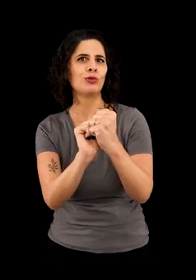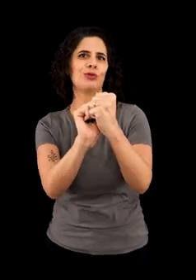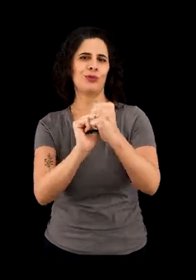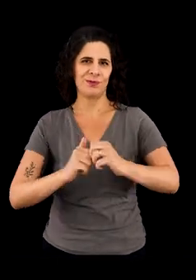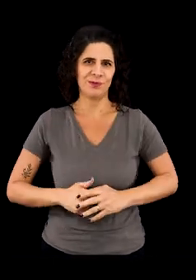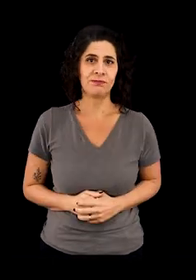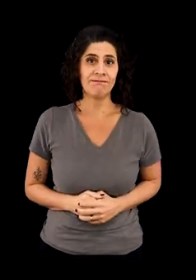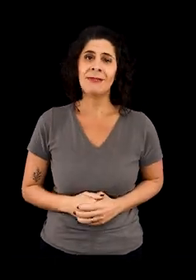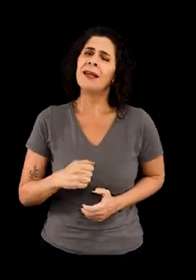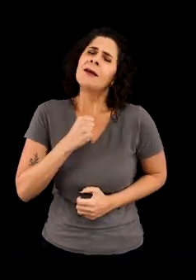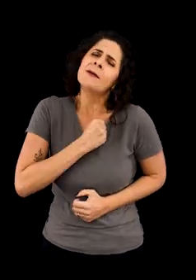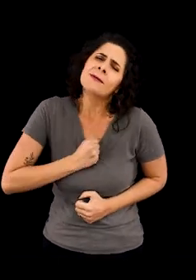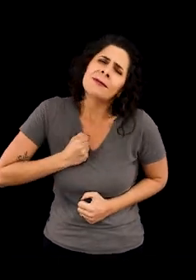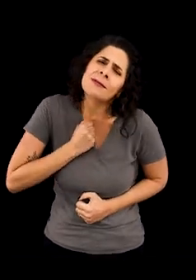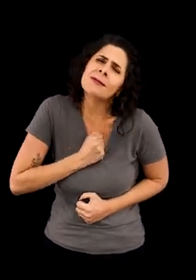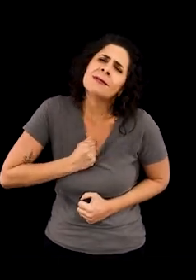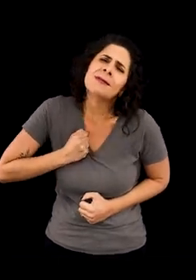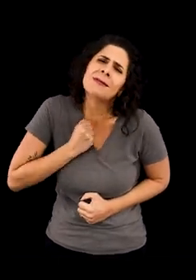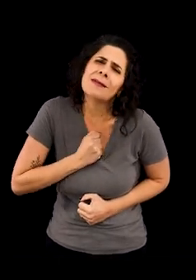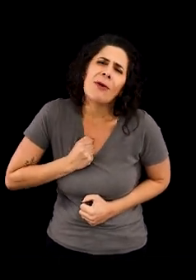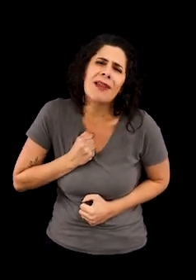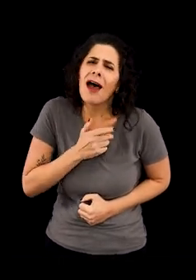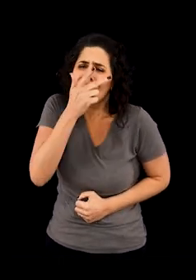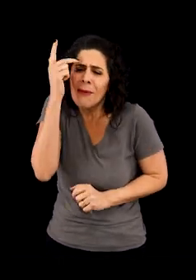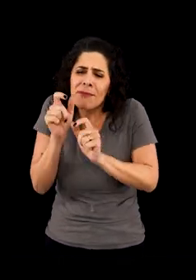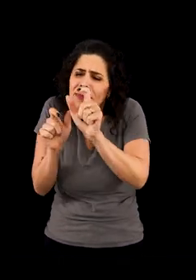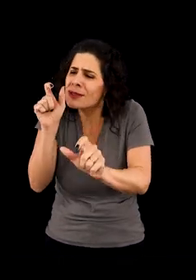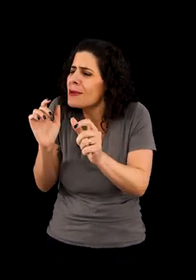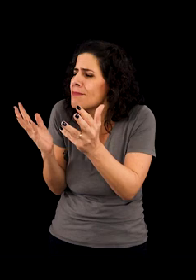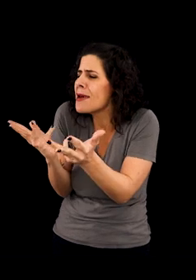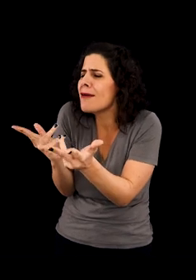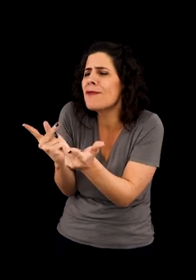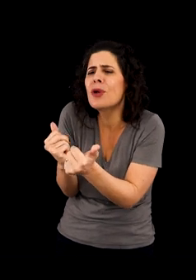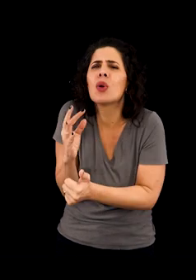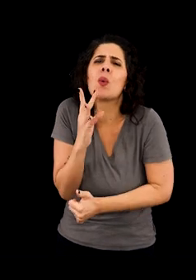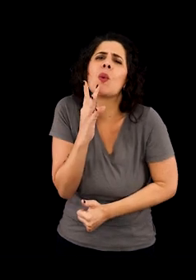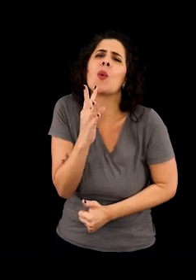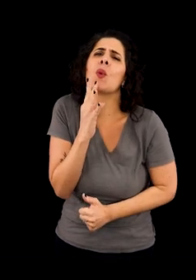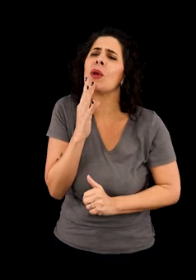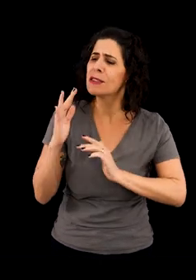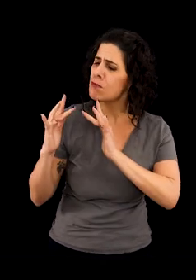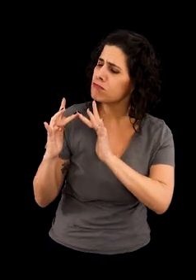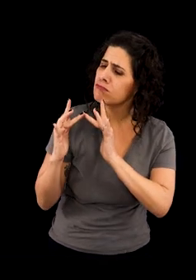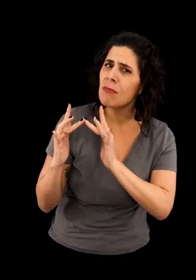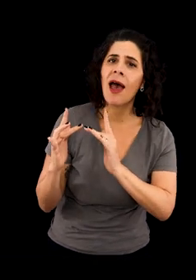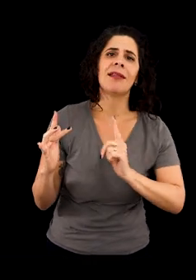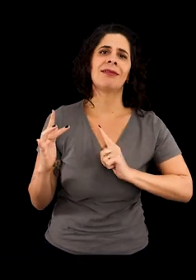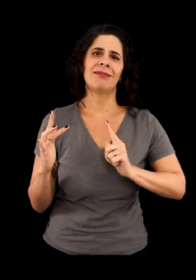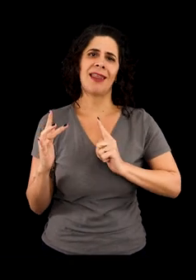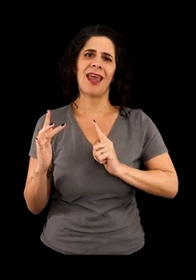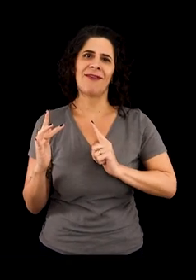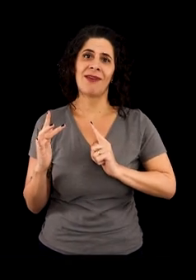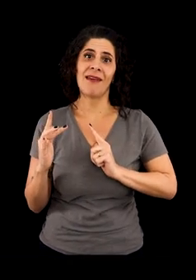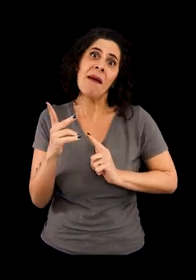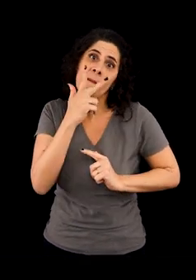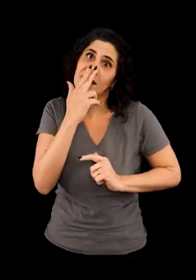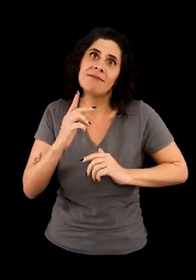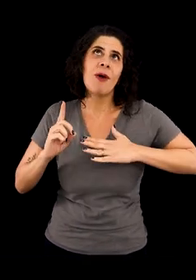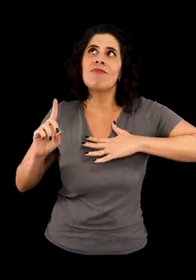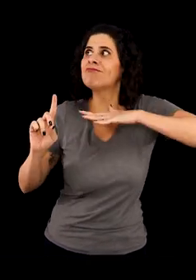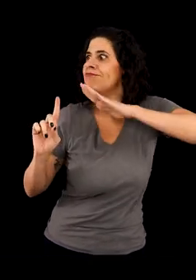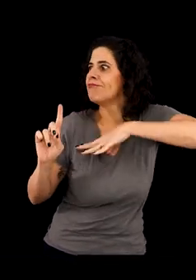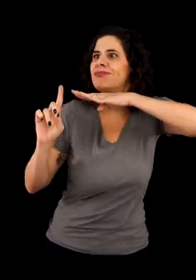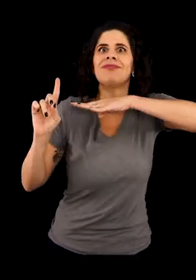Eu tenho muita saudade de gente, tão incríveis que eu conheci, com quem eu convivi. Principalmente dos